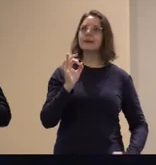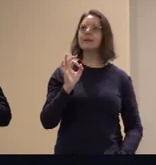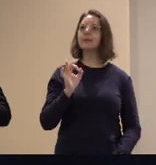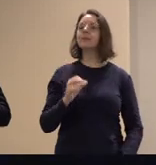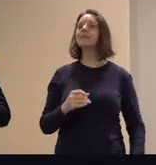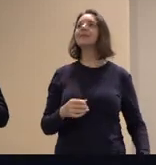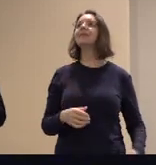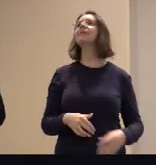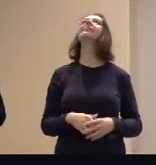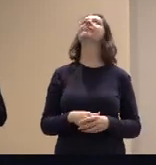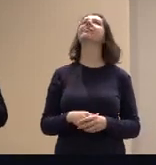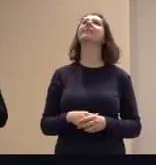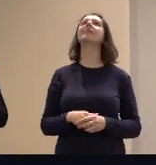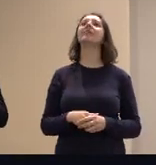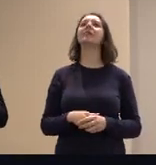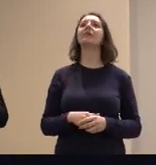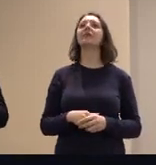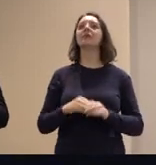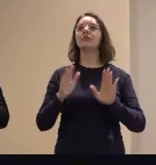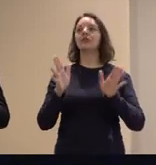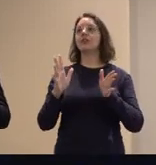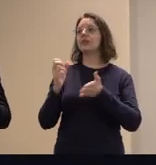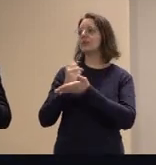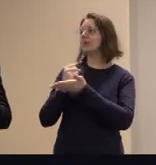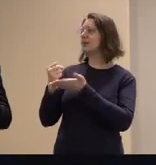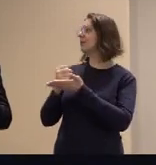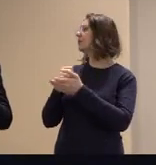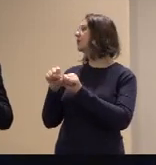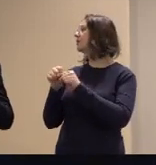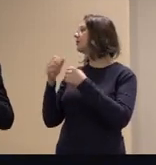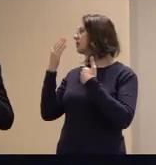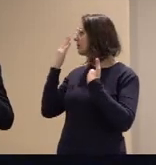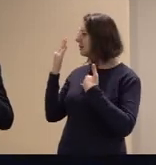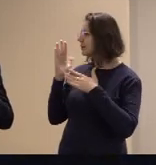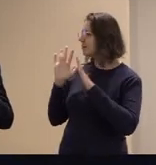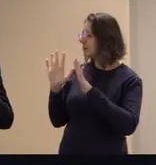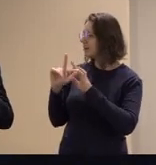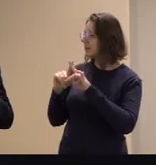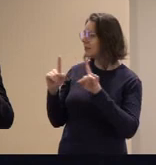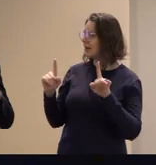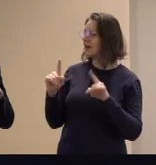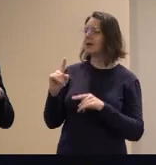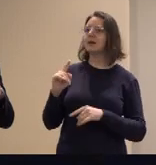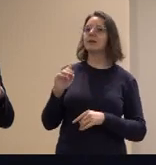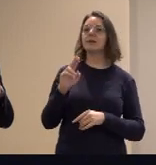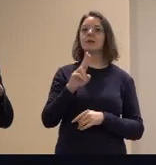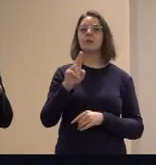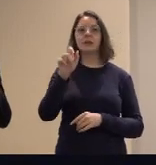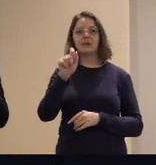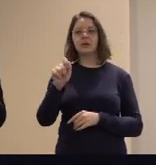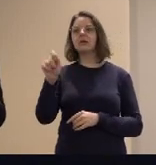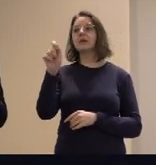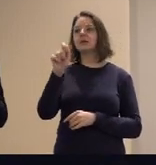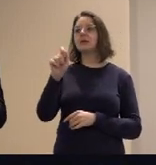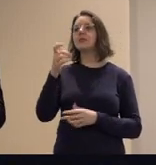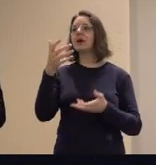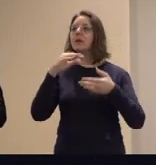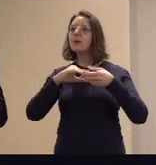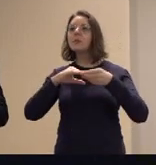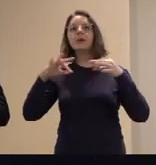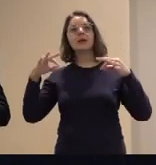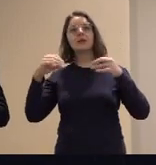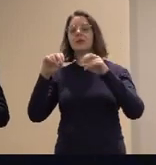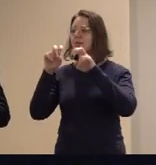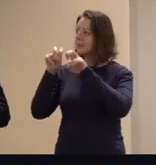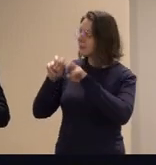E eu já estou quebrando aqui protocolos, né? Eu quero agradecer, em nome da CCT, cumprimentar todos os membros aqui da mesa presente,